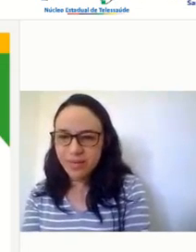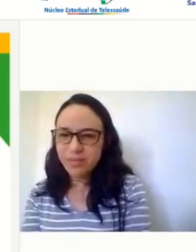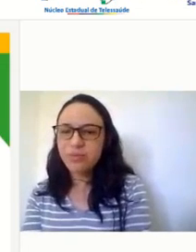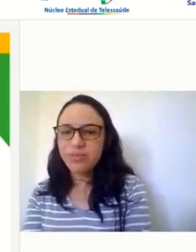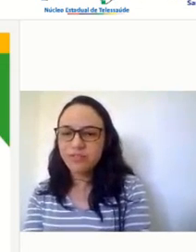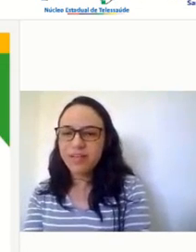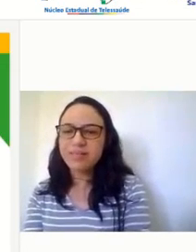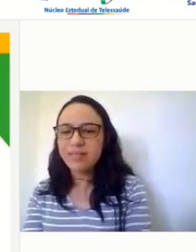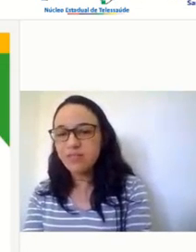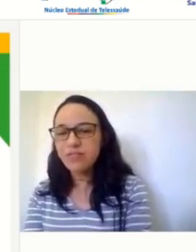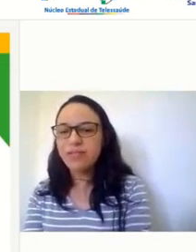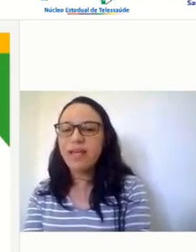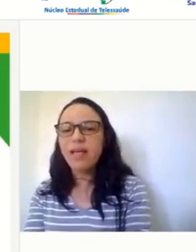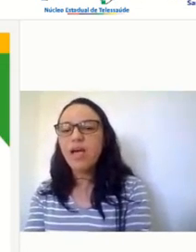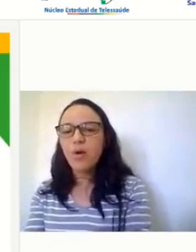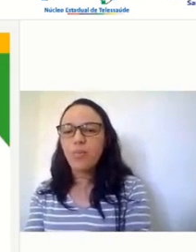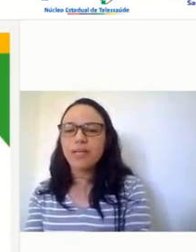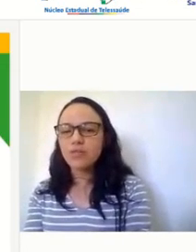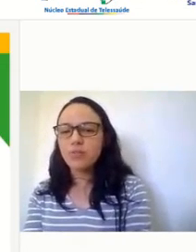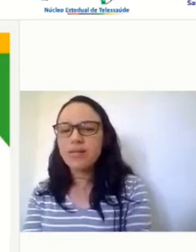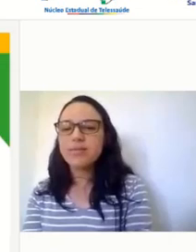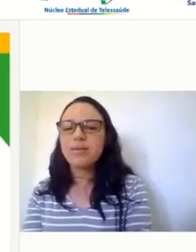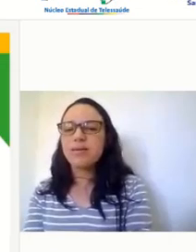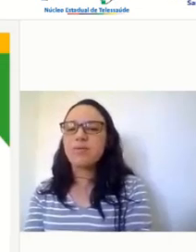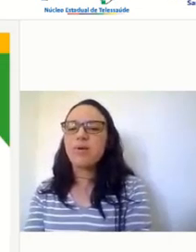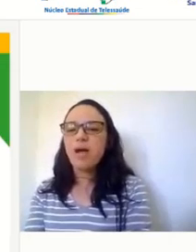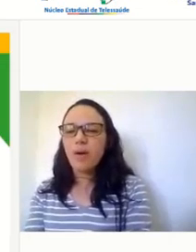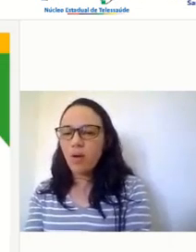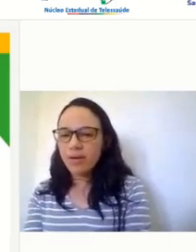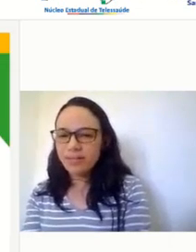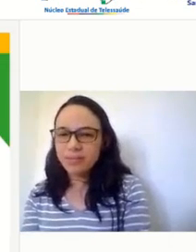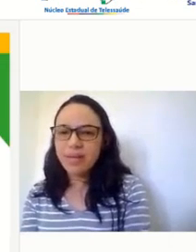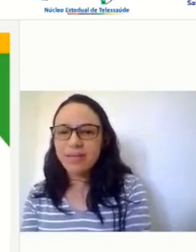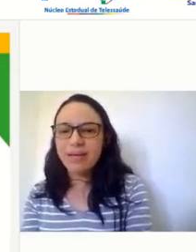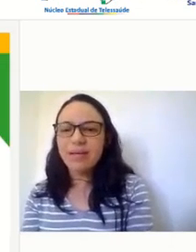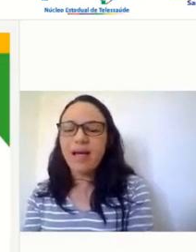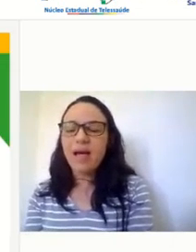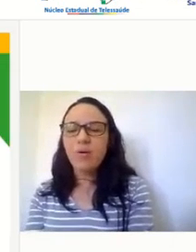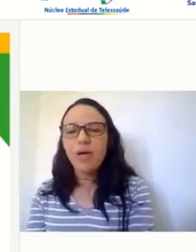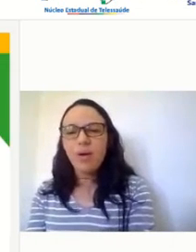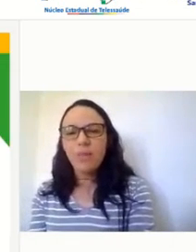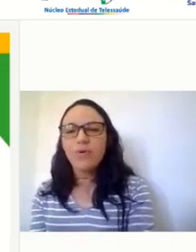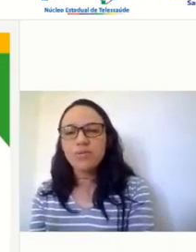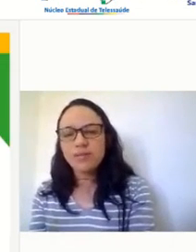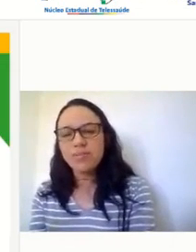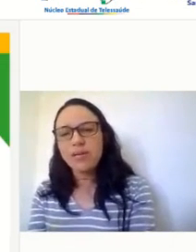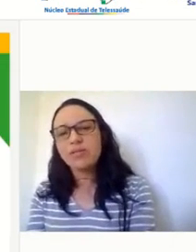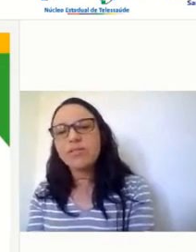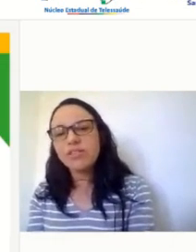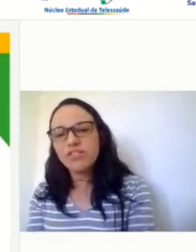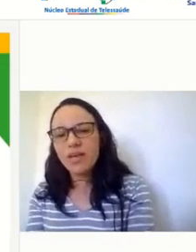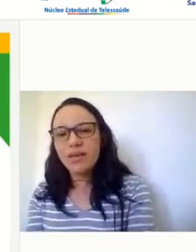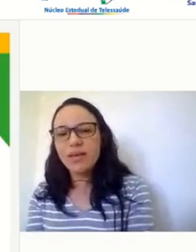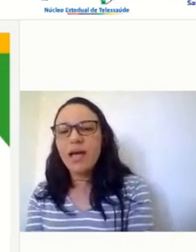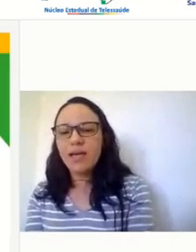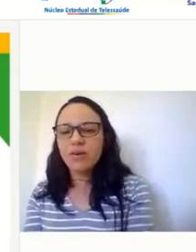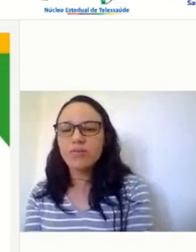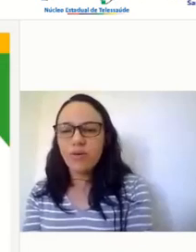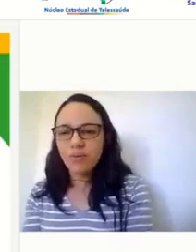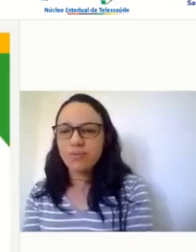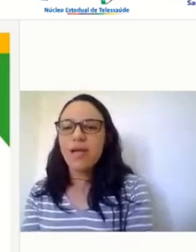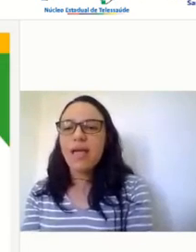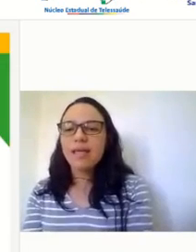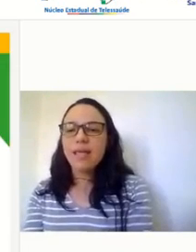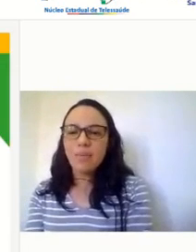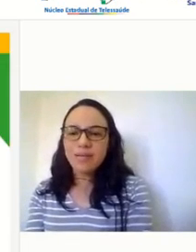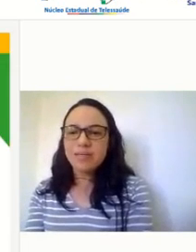uma coleta de material procedimentos aerosol e a máscara ela